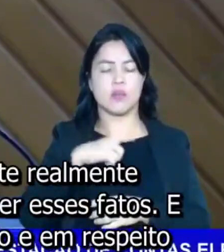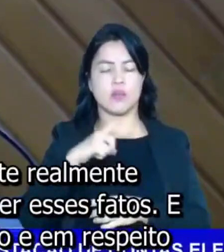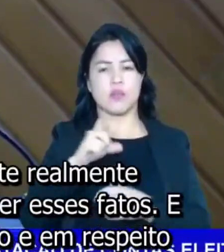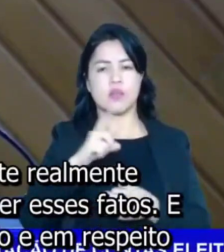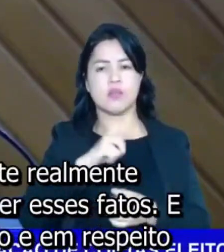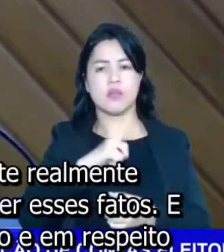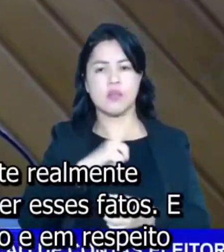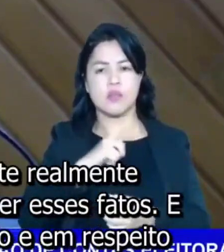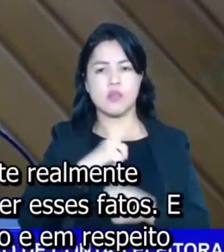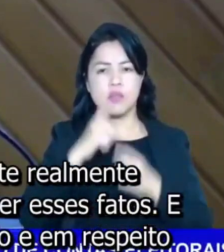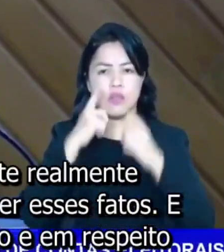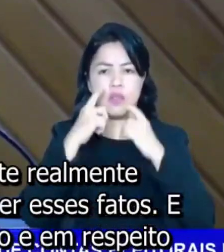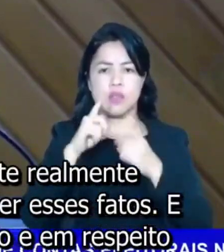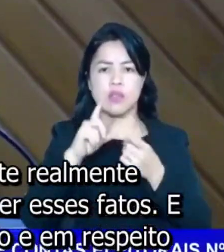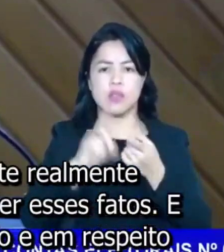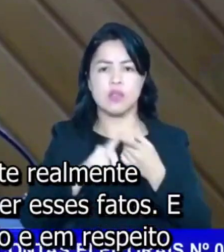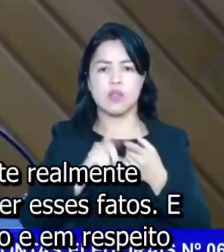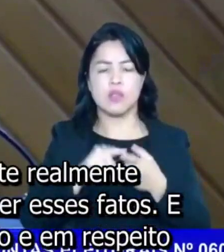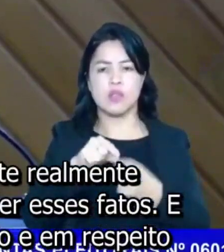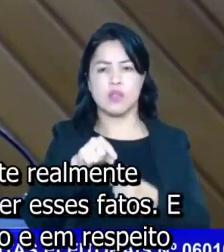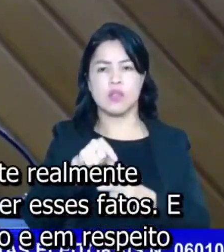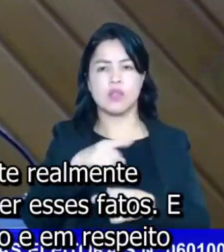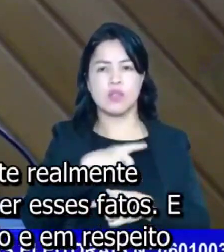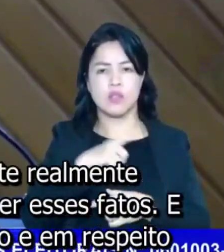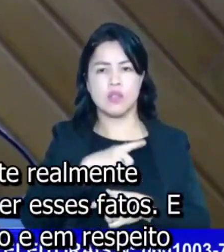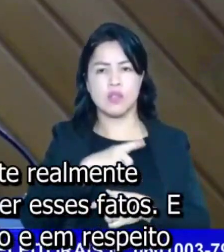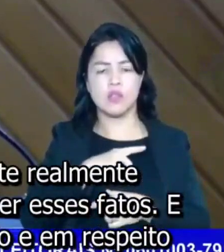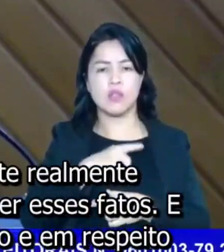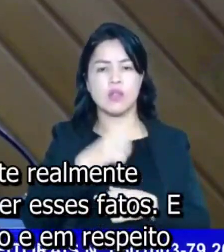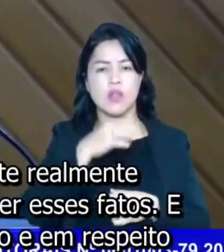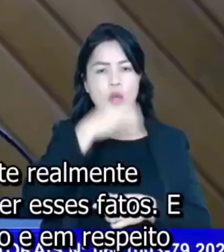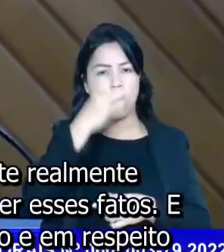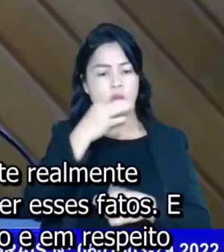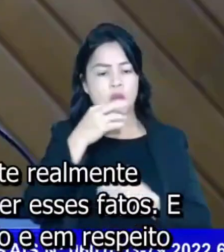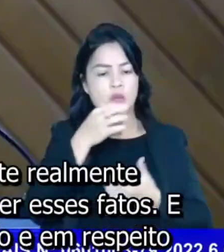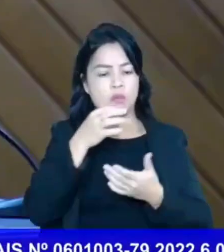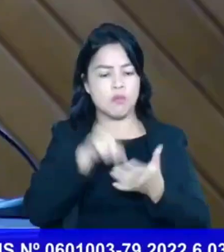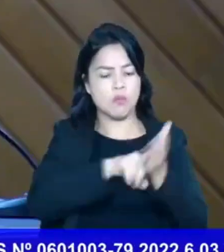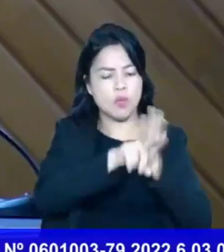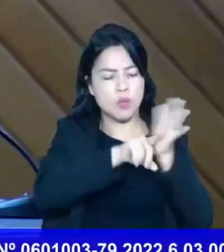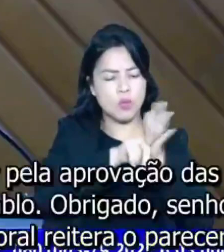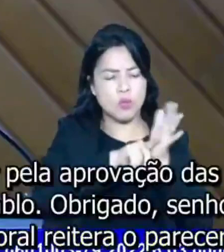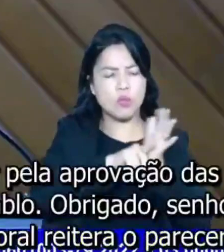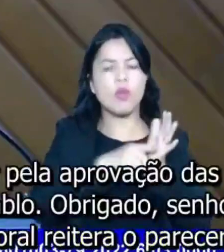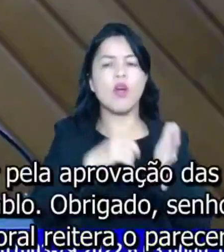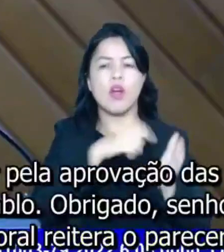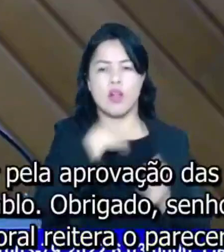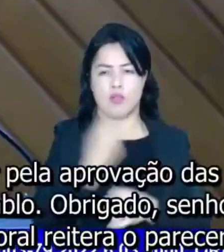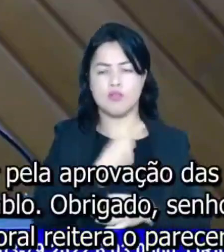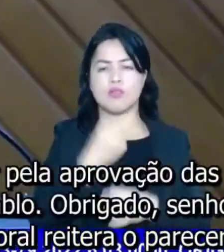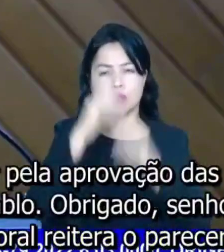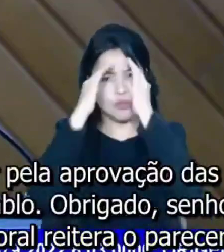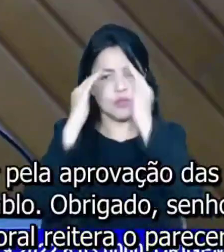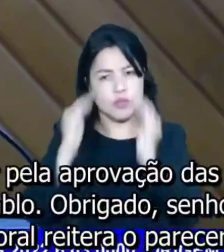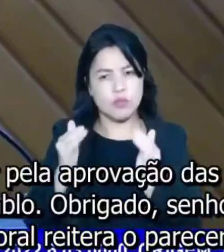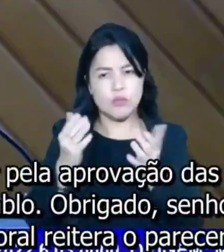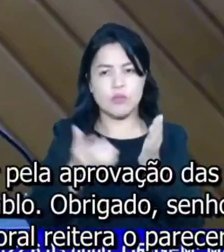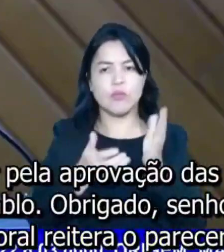somente agora é que nós tivemos essa elucidação e, em respeito, viemos aqui